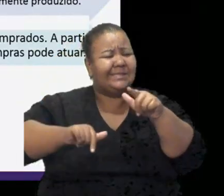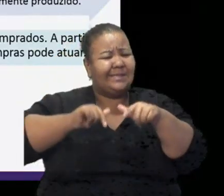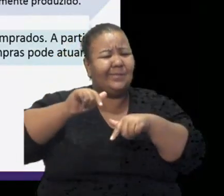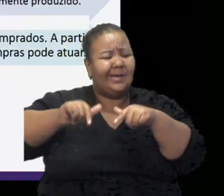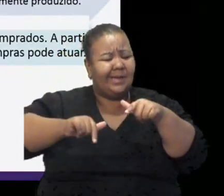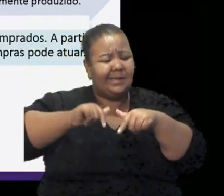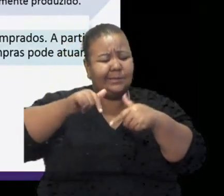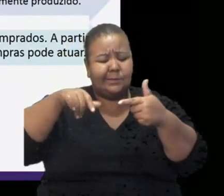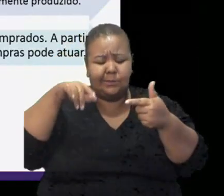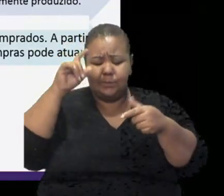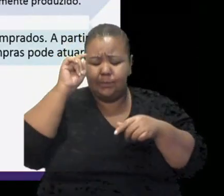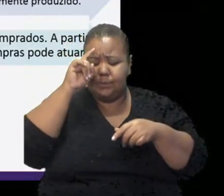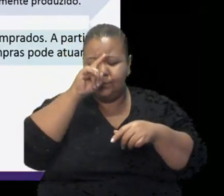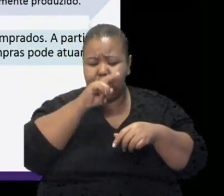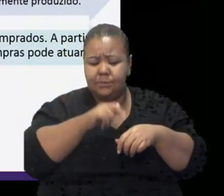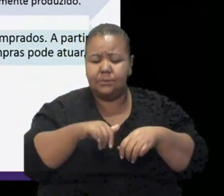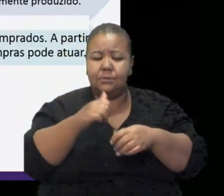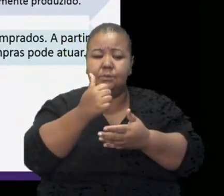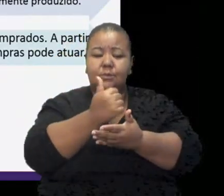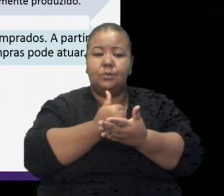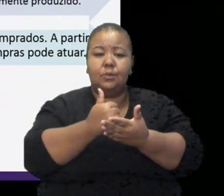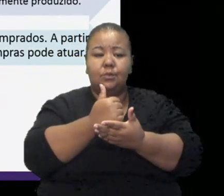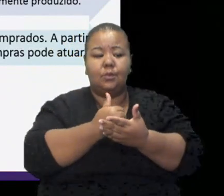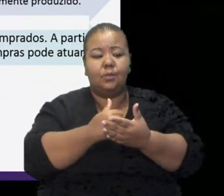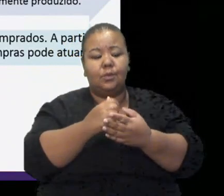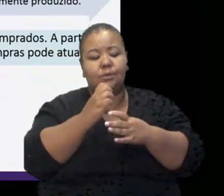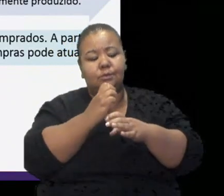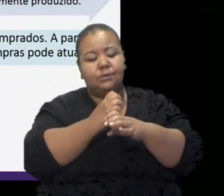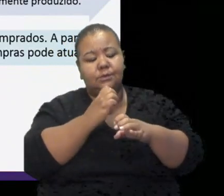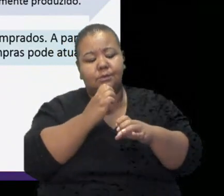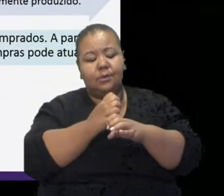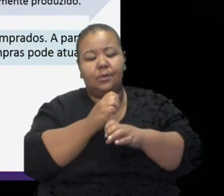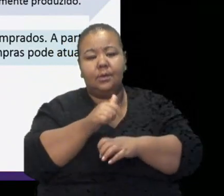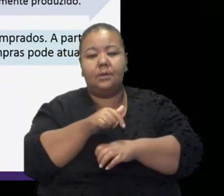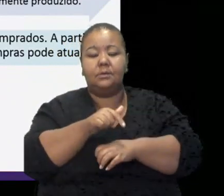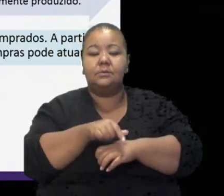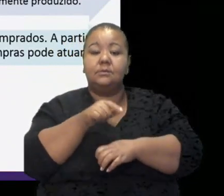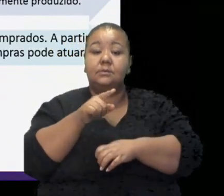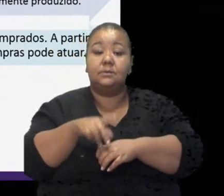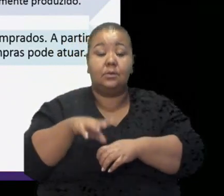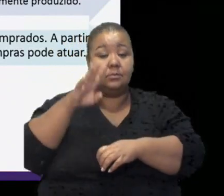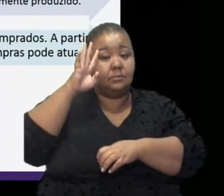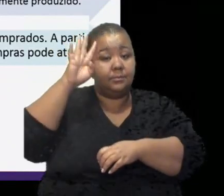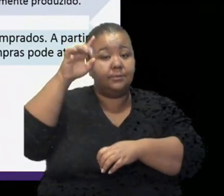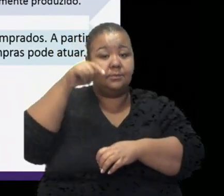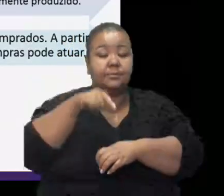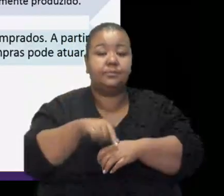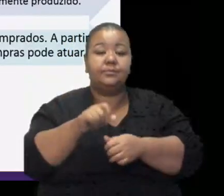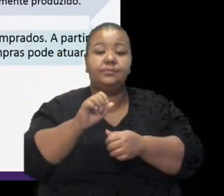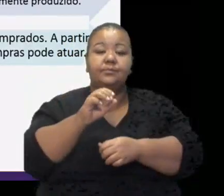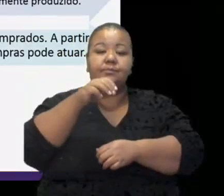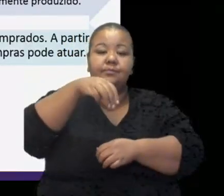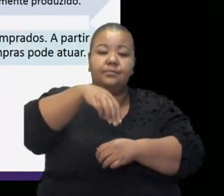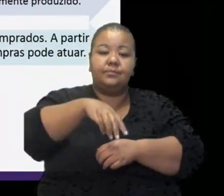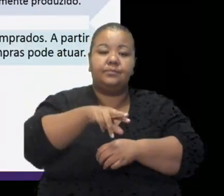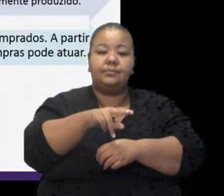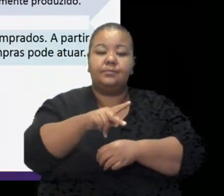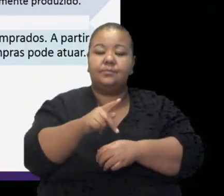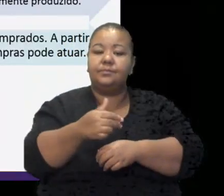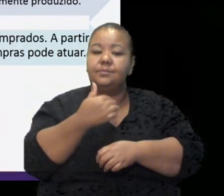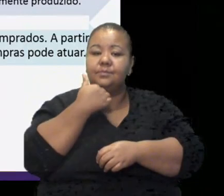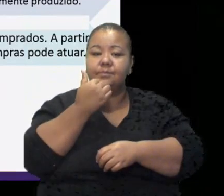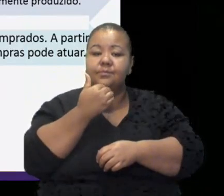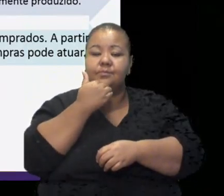O controle dos estoques, então a informação sobre os estoques disponíveis são essenciais para uma operação de MRP. Não adianta eu